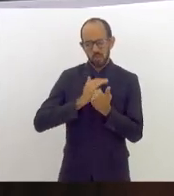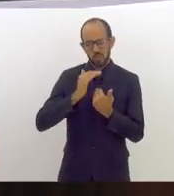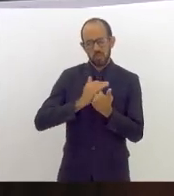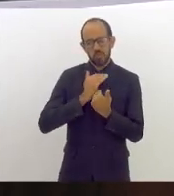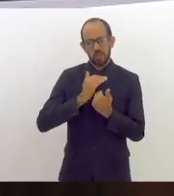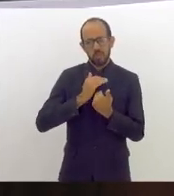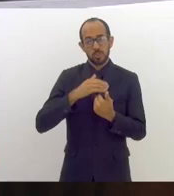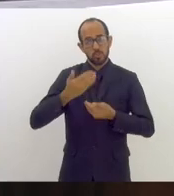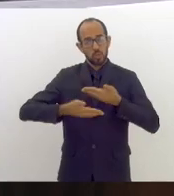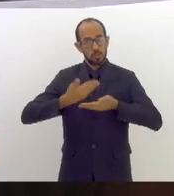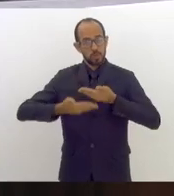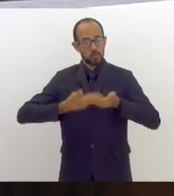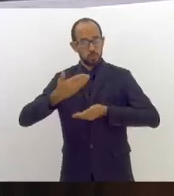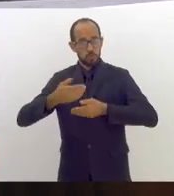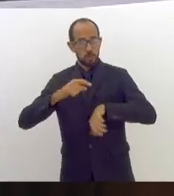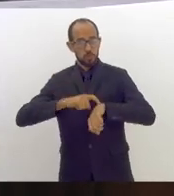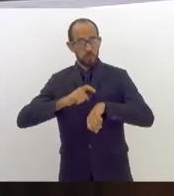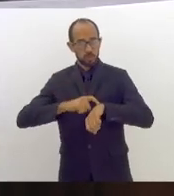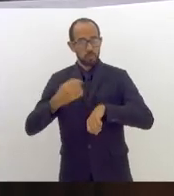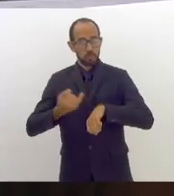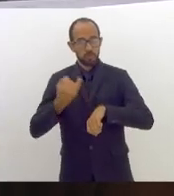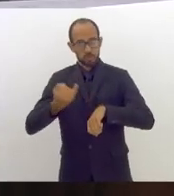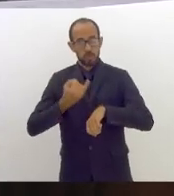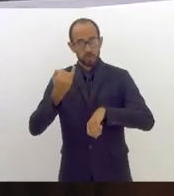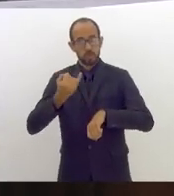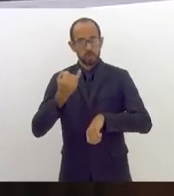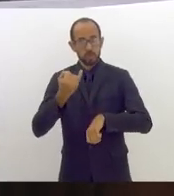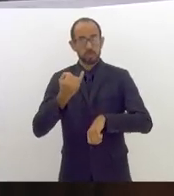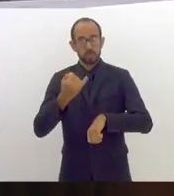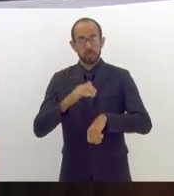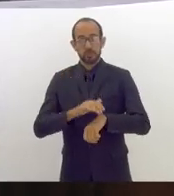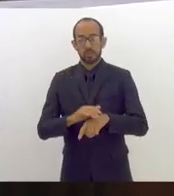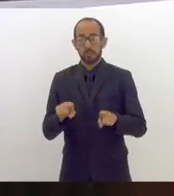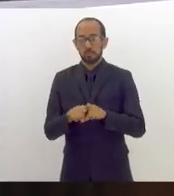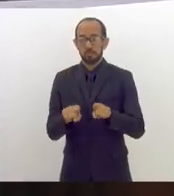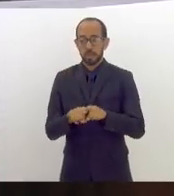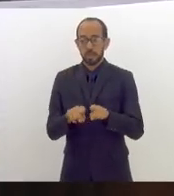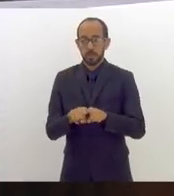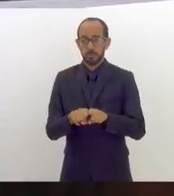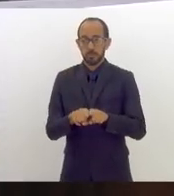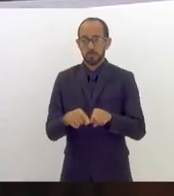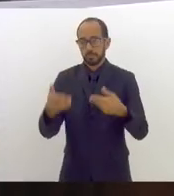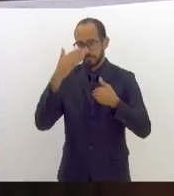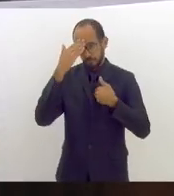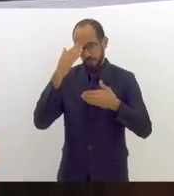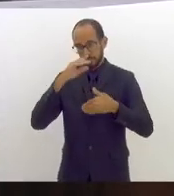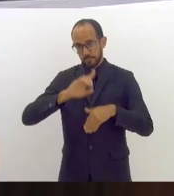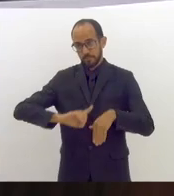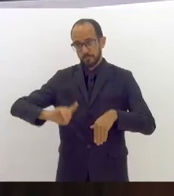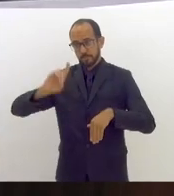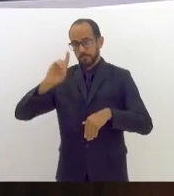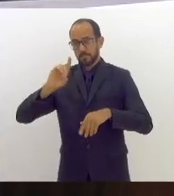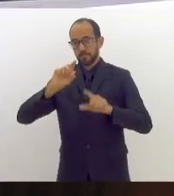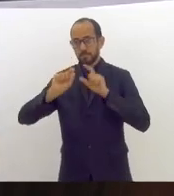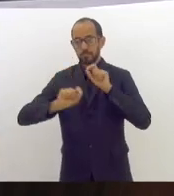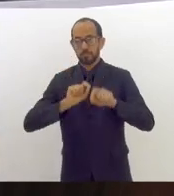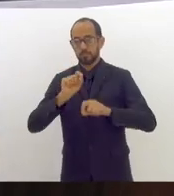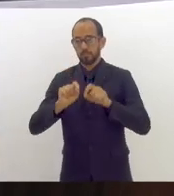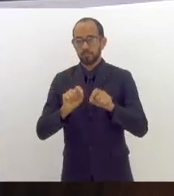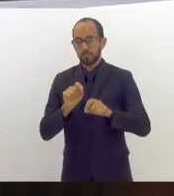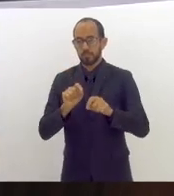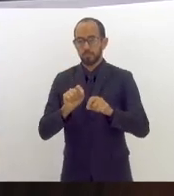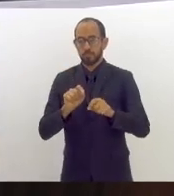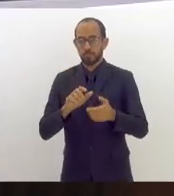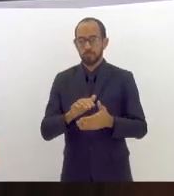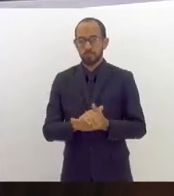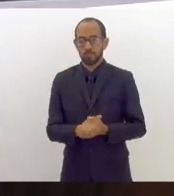importantes nesse nesse ano né General e graças a Deus ele mostrou que